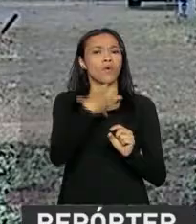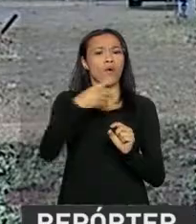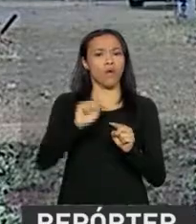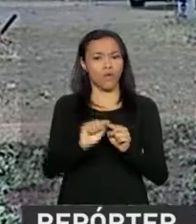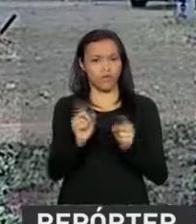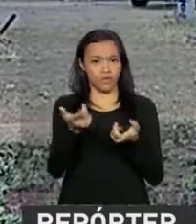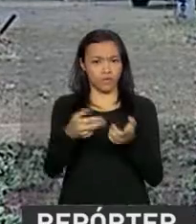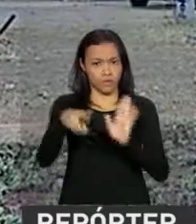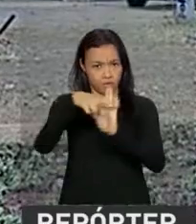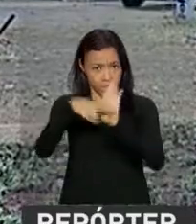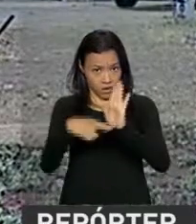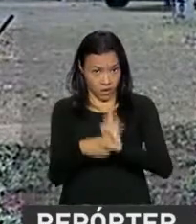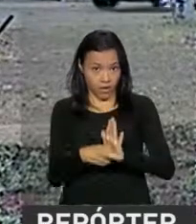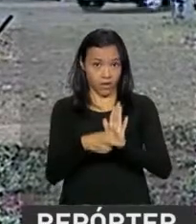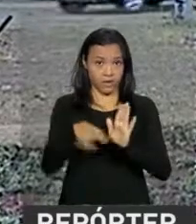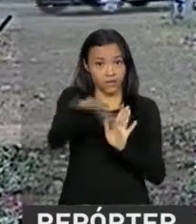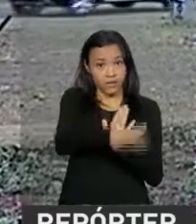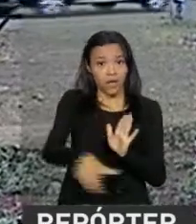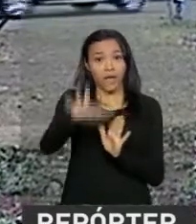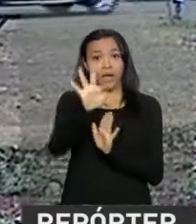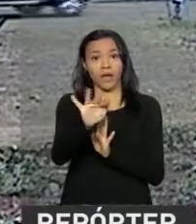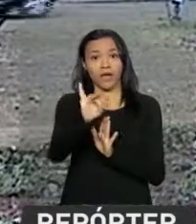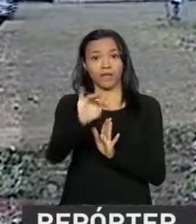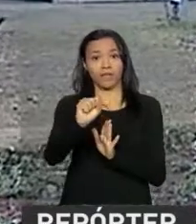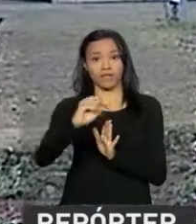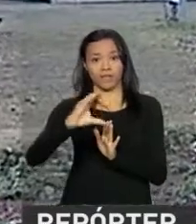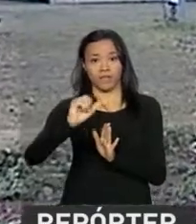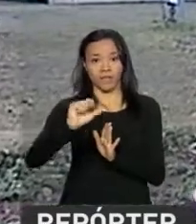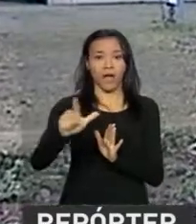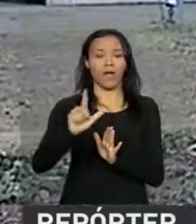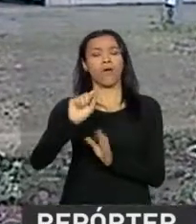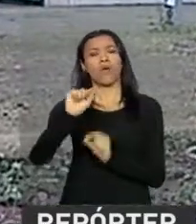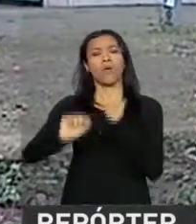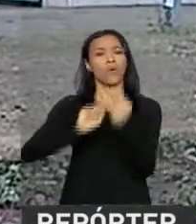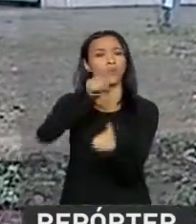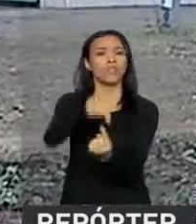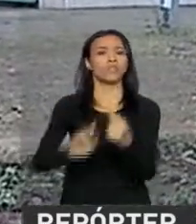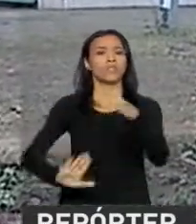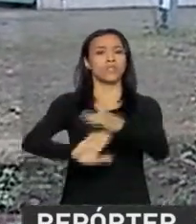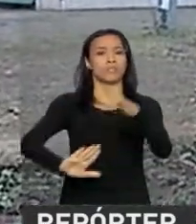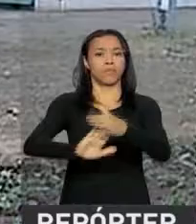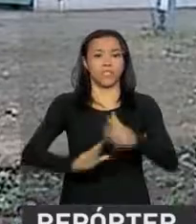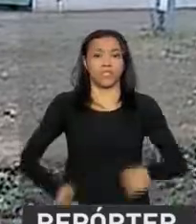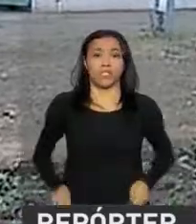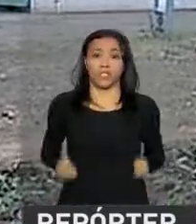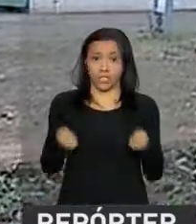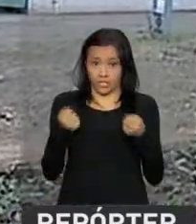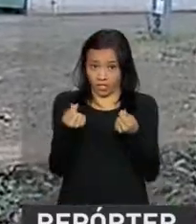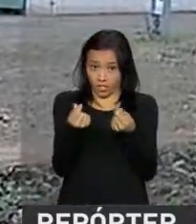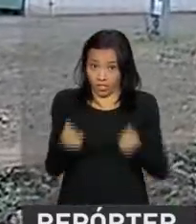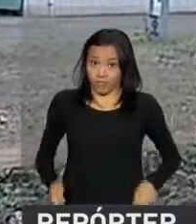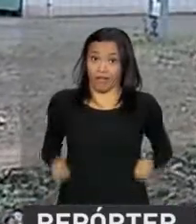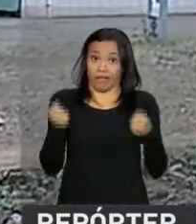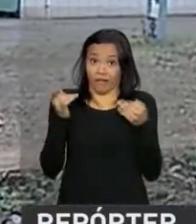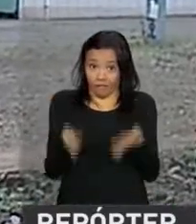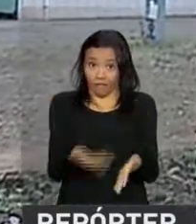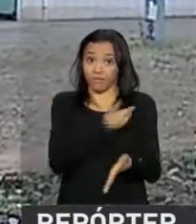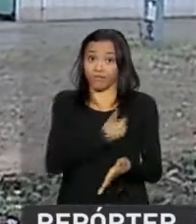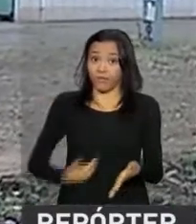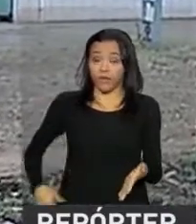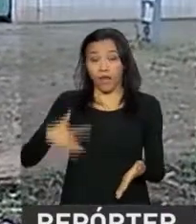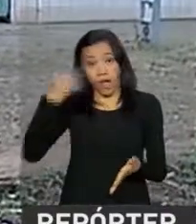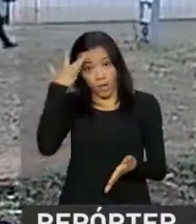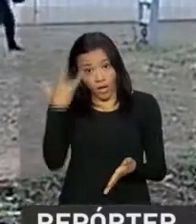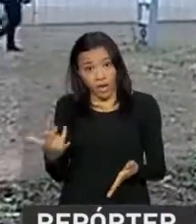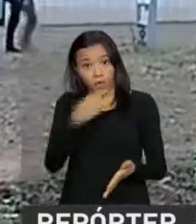emenda à Constituição, que coloca um teto para o aumento dos gastos públicos. Amanhã, às 9h30, o ministro vai até o Congresso